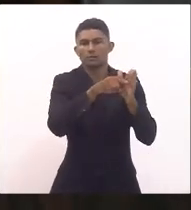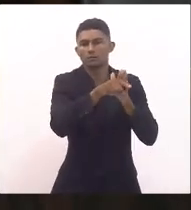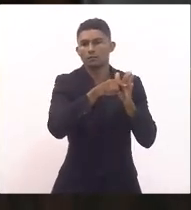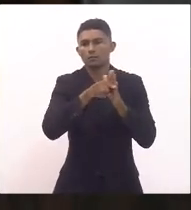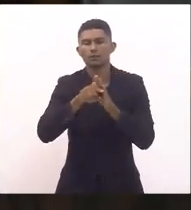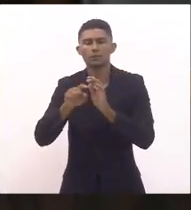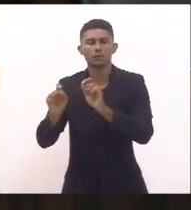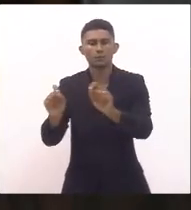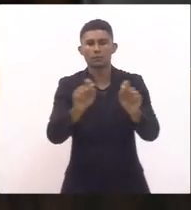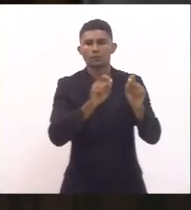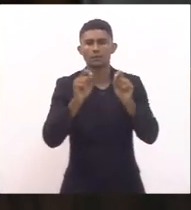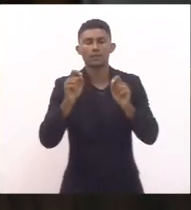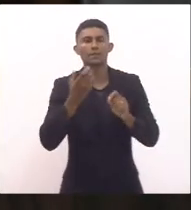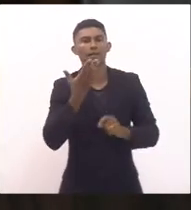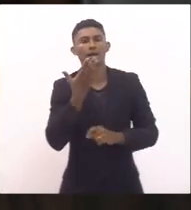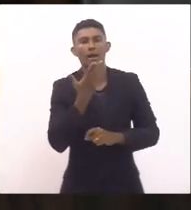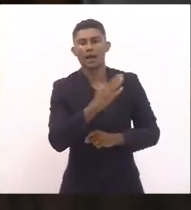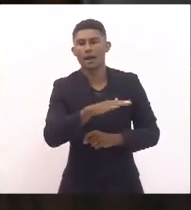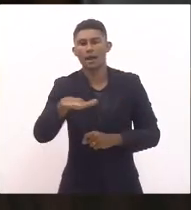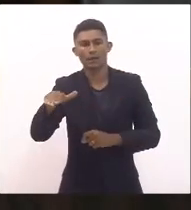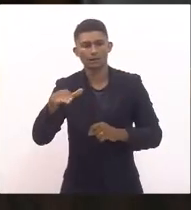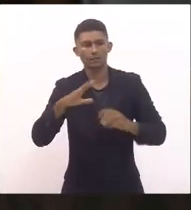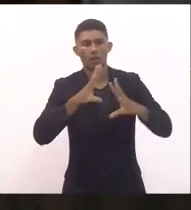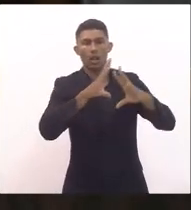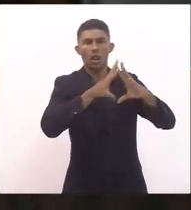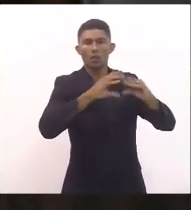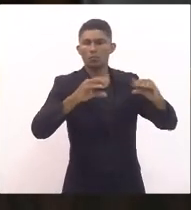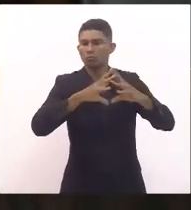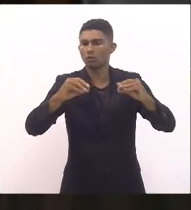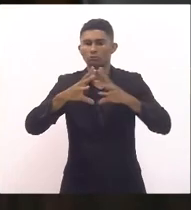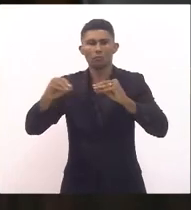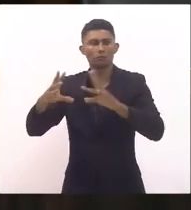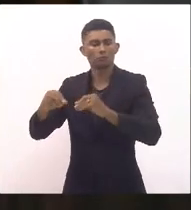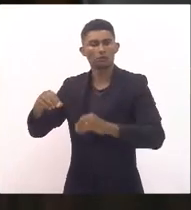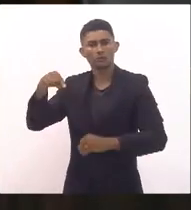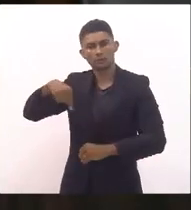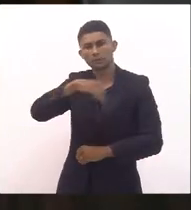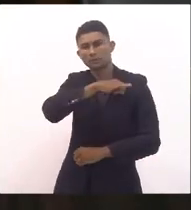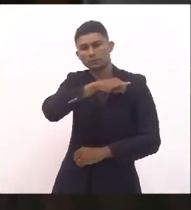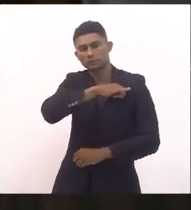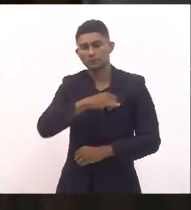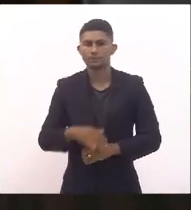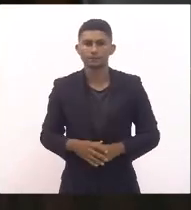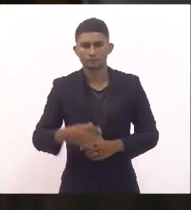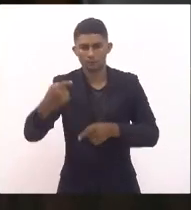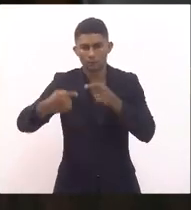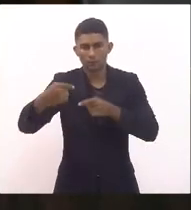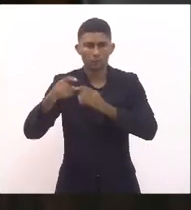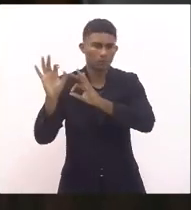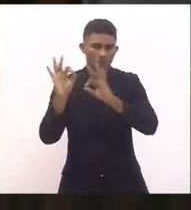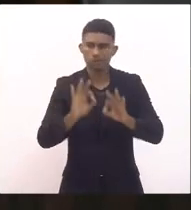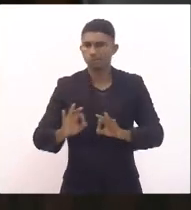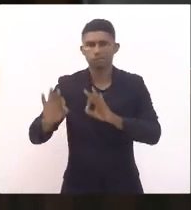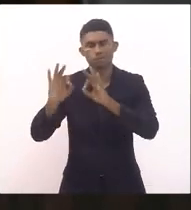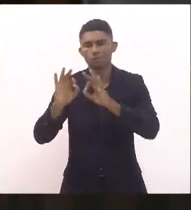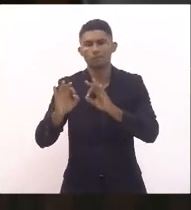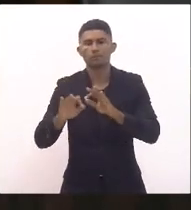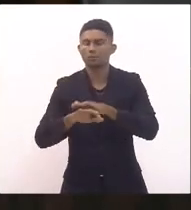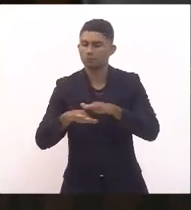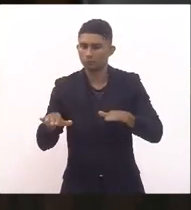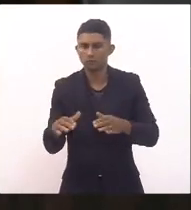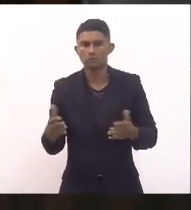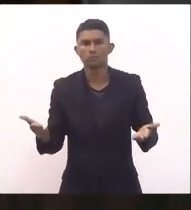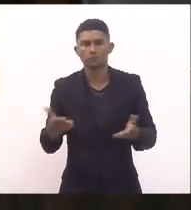de desaparecimento de criança e suas consequências no Estado do Rio de Janeiro. Em discussão, não havendo quem queira discutir, encerrado